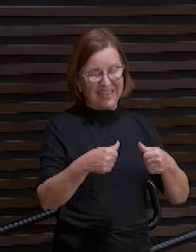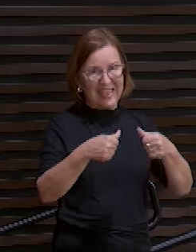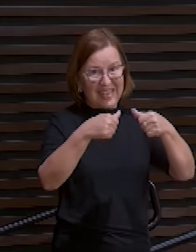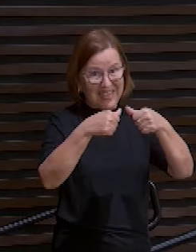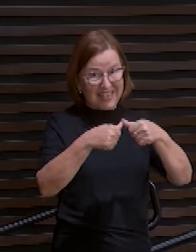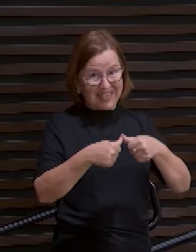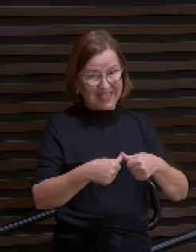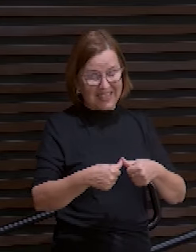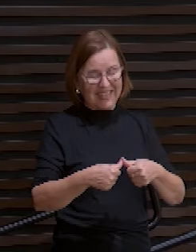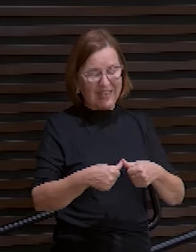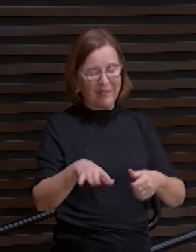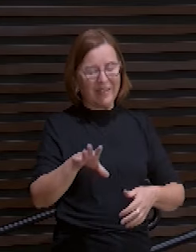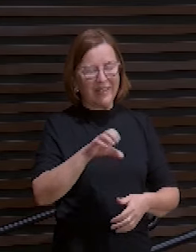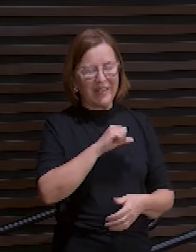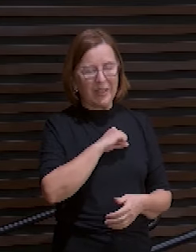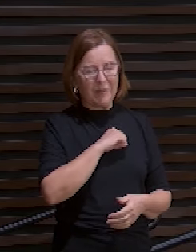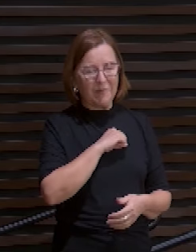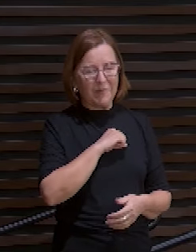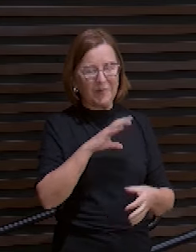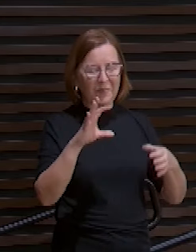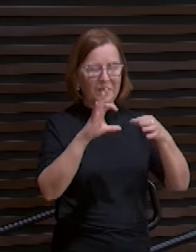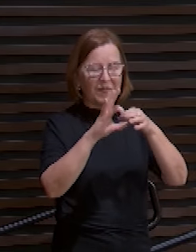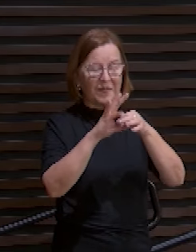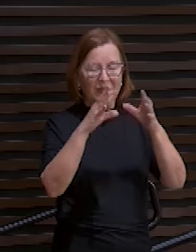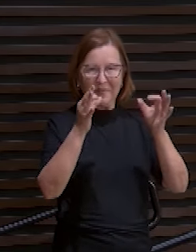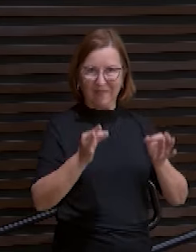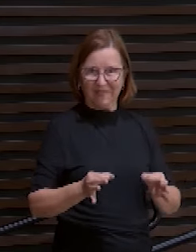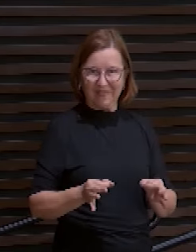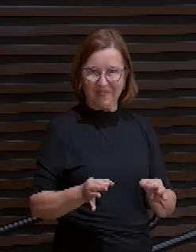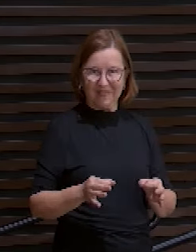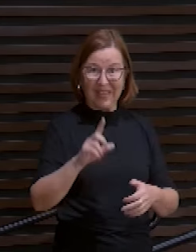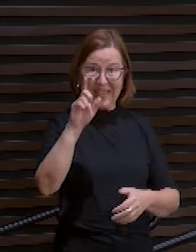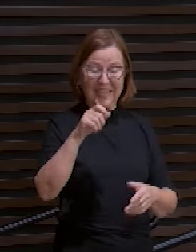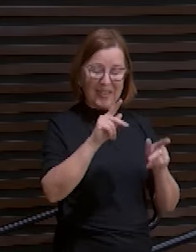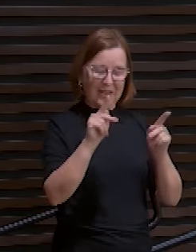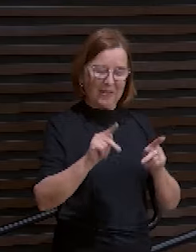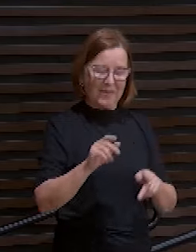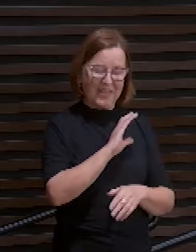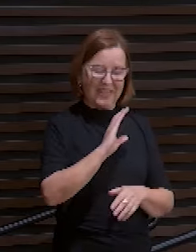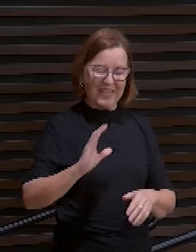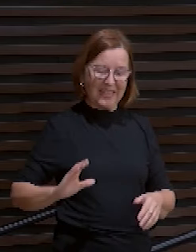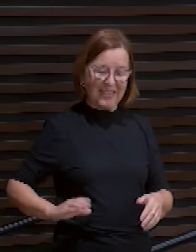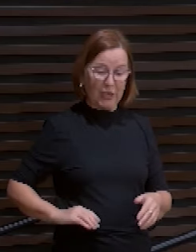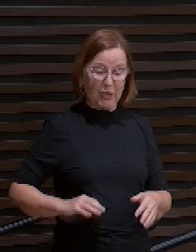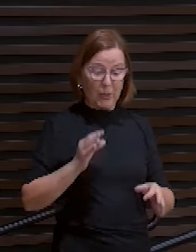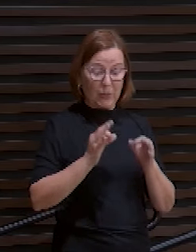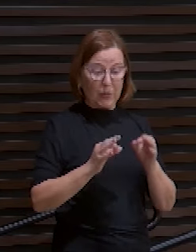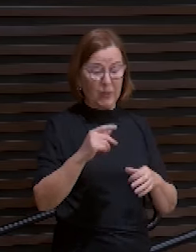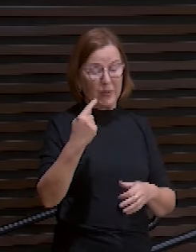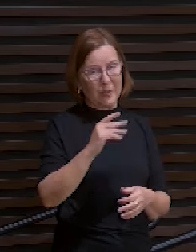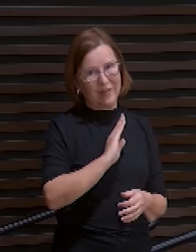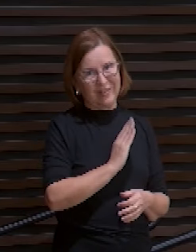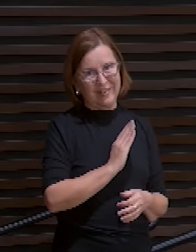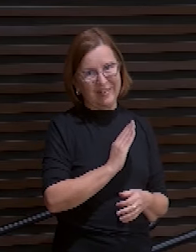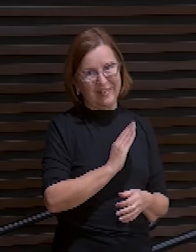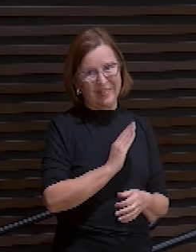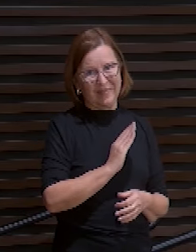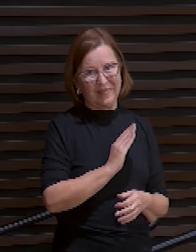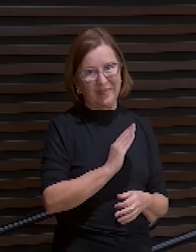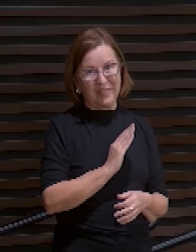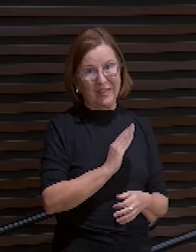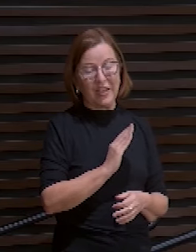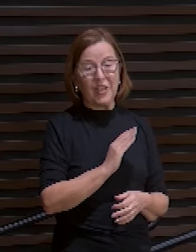da perfeição seja a paz de Cristo o árbitro em vosso coração a qual também foses